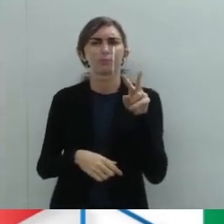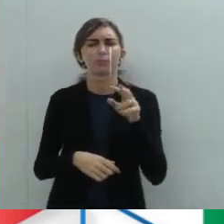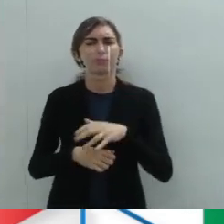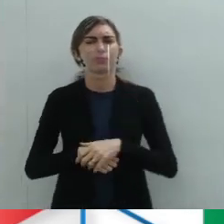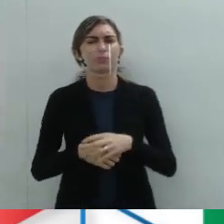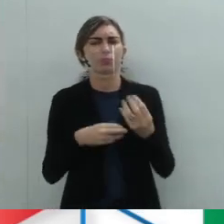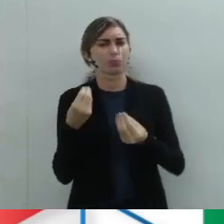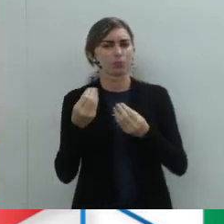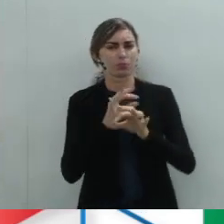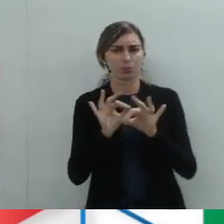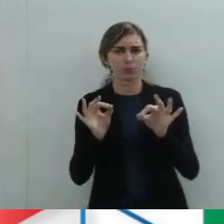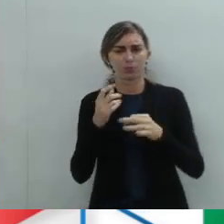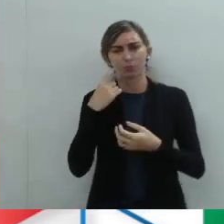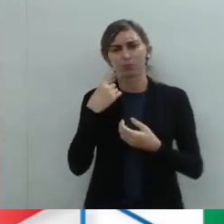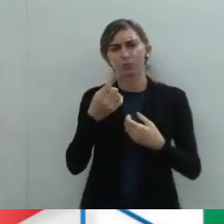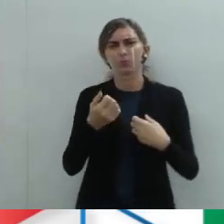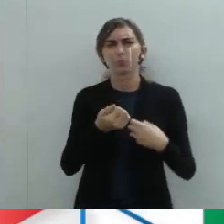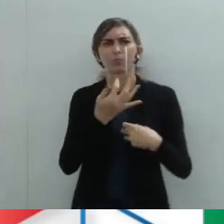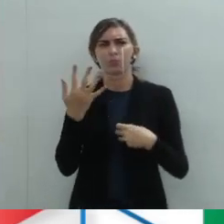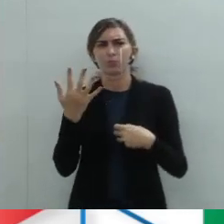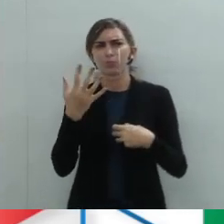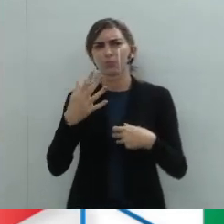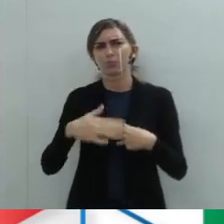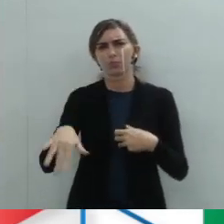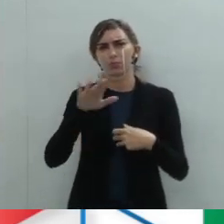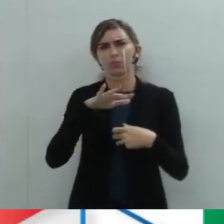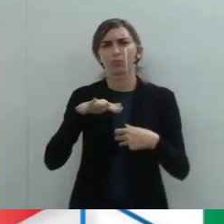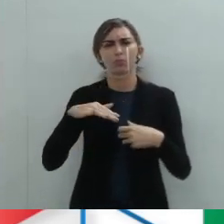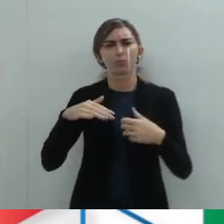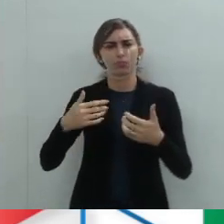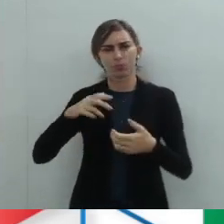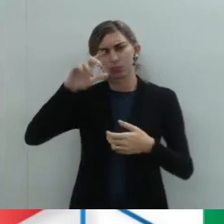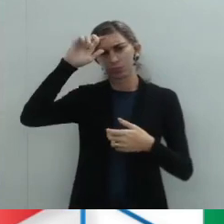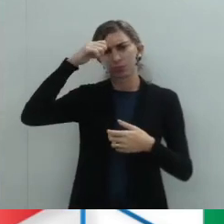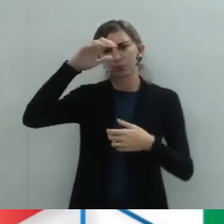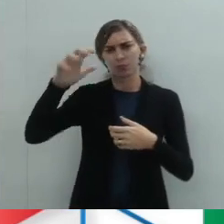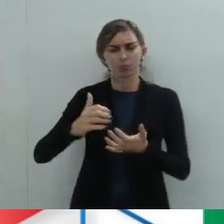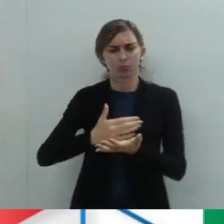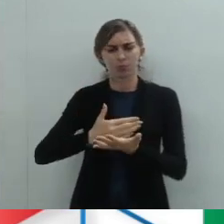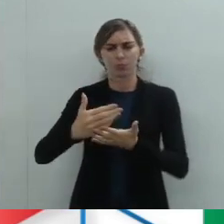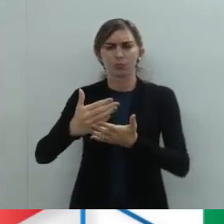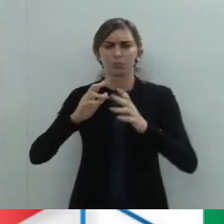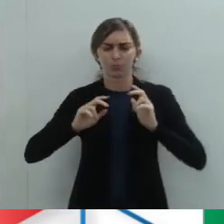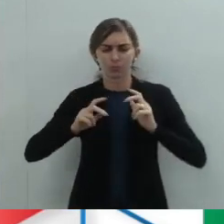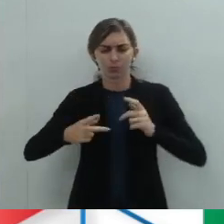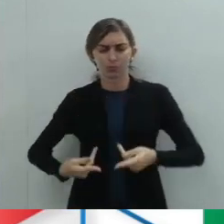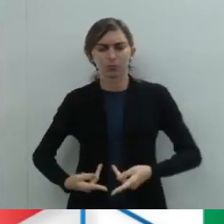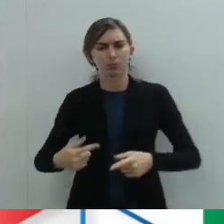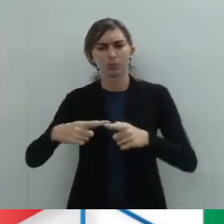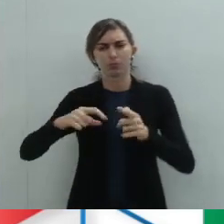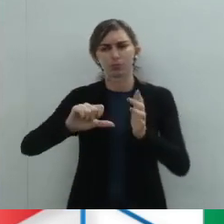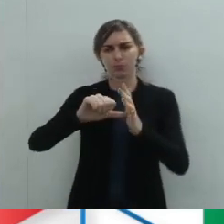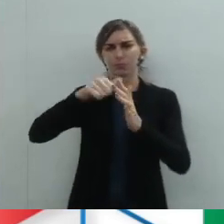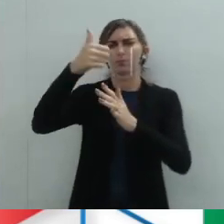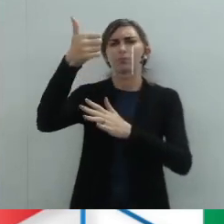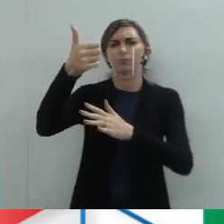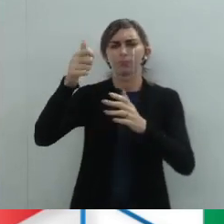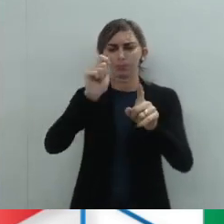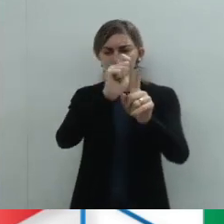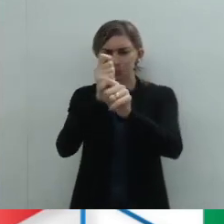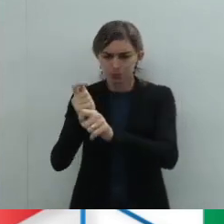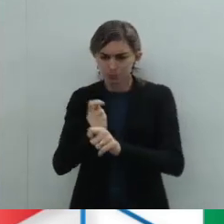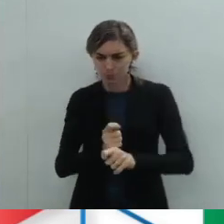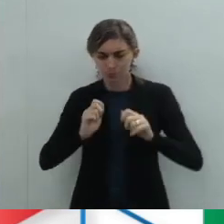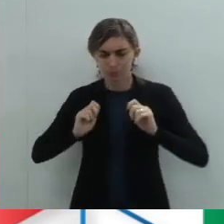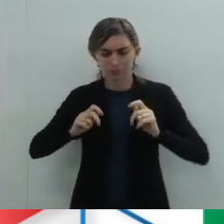como é maravilhoso aí, ó. O continente africano é considerado o berço da humanidade, porque ali estão as primeiras evidências arqueológicas do